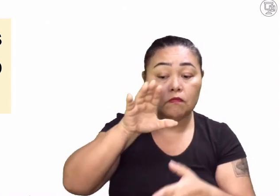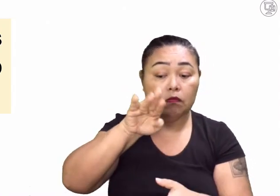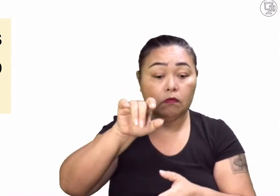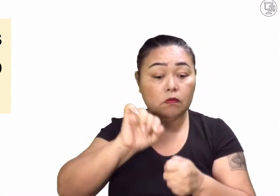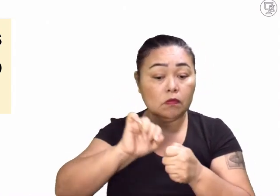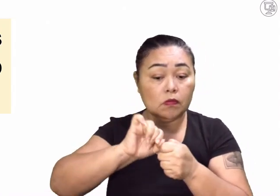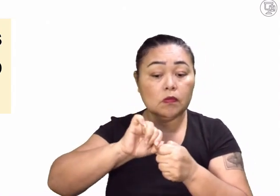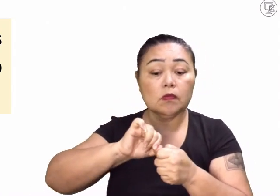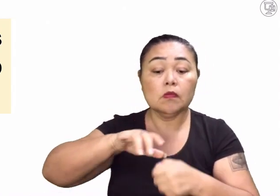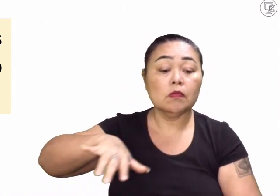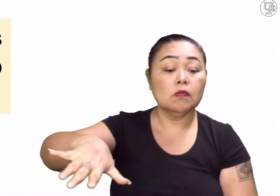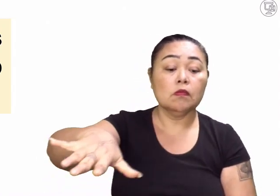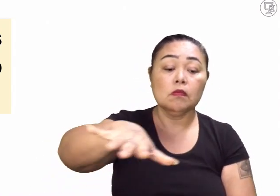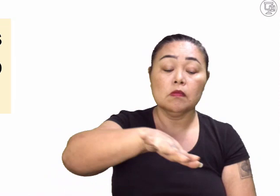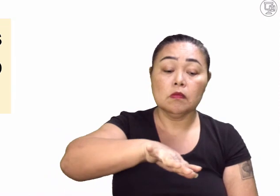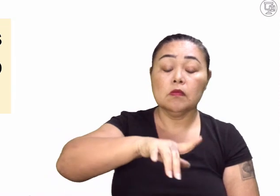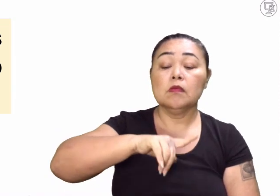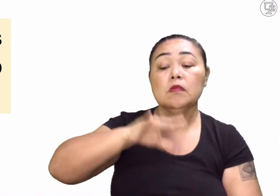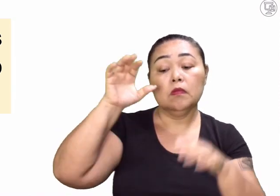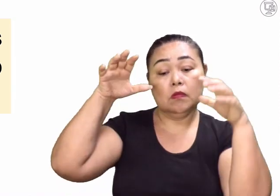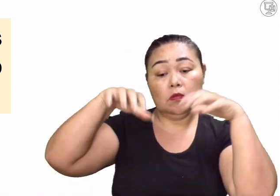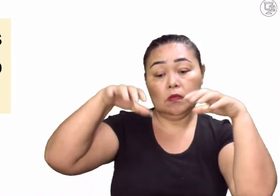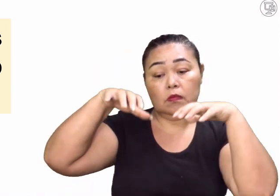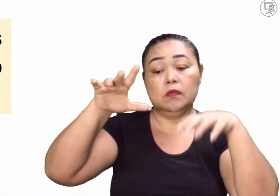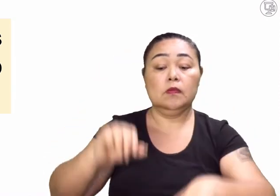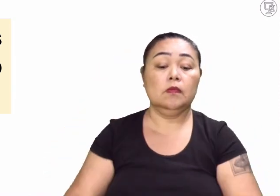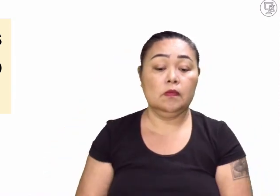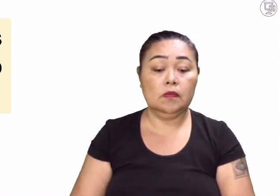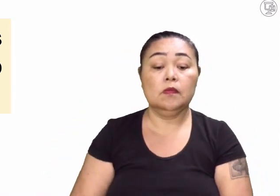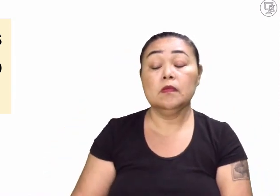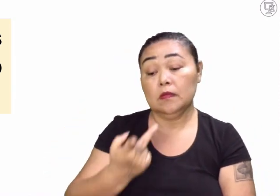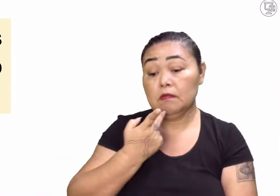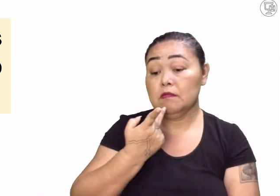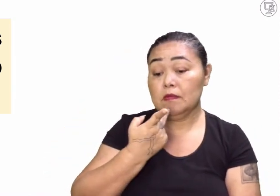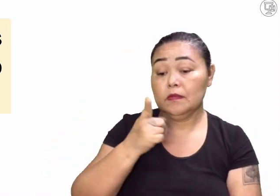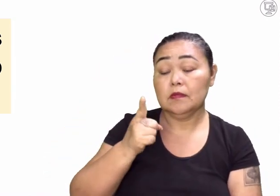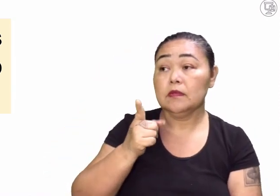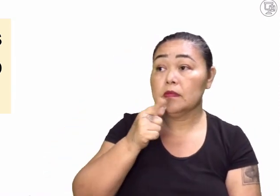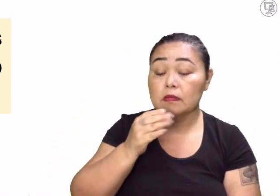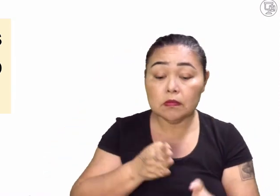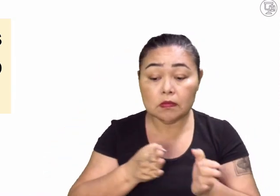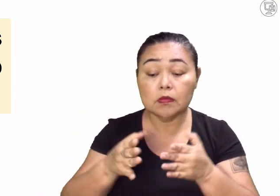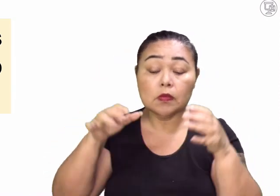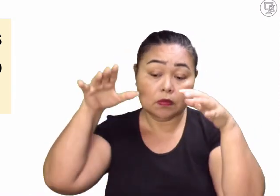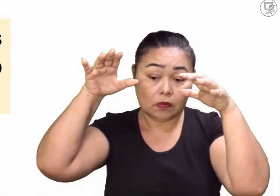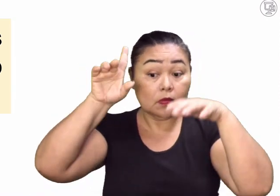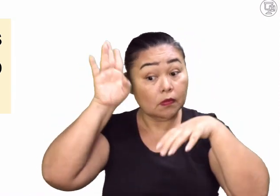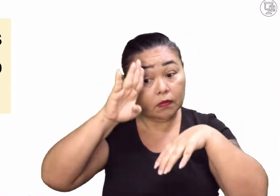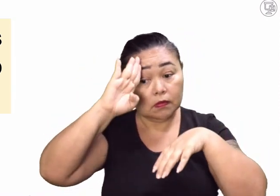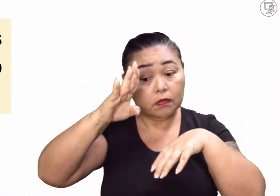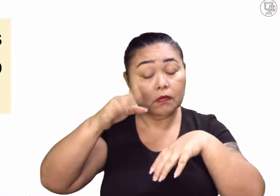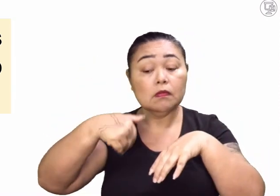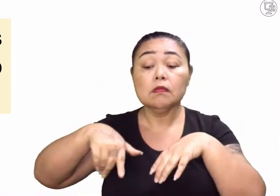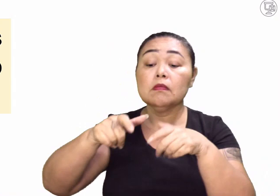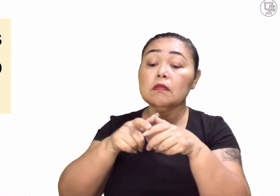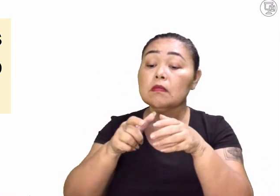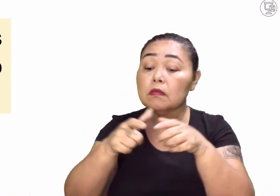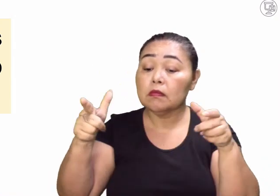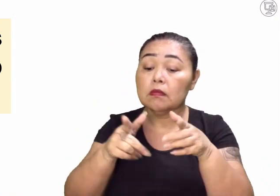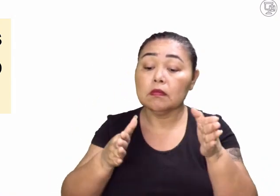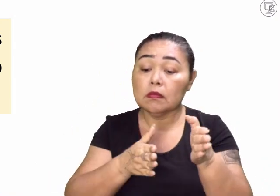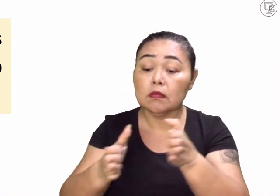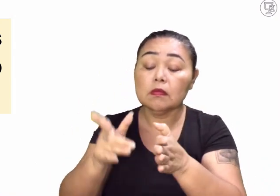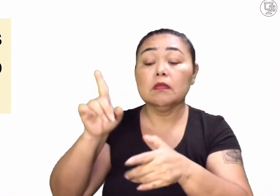hidrográficas são de domínio principal do tipo pluvial. Aquilo que eu falei há pouco, né? O tipo de alimentação de maior parte dos nossos